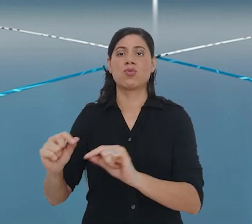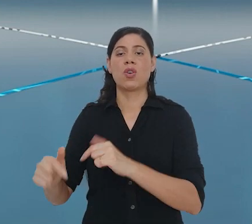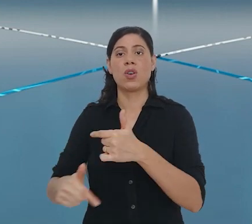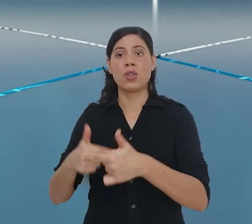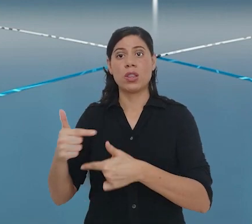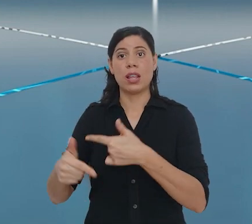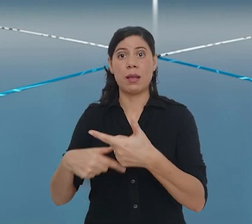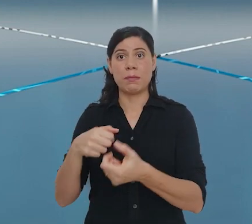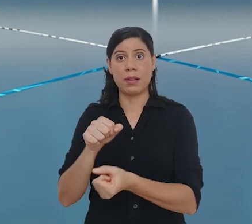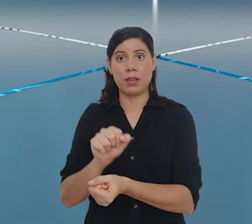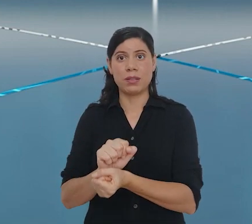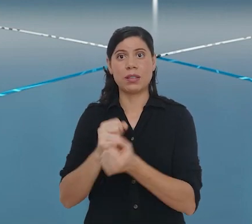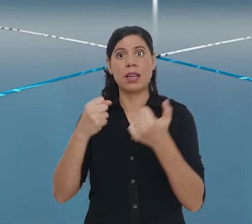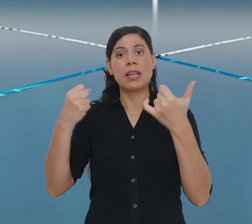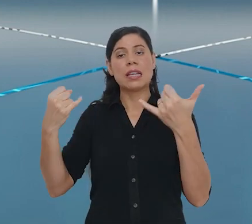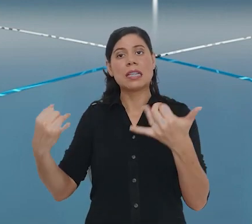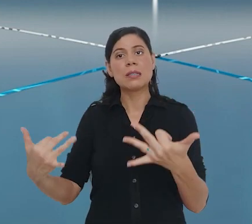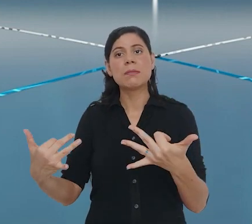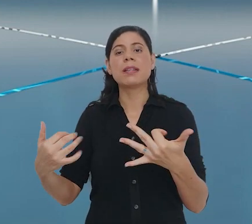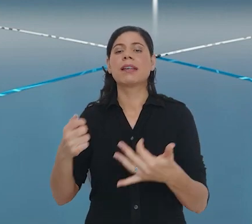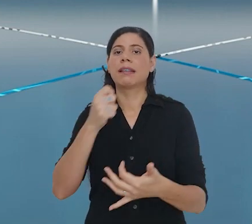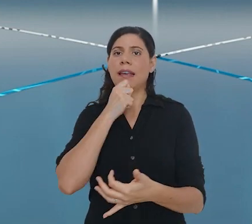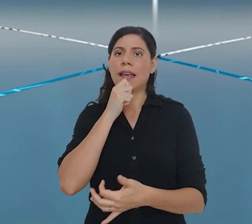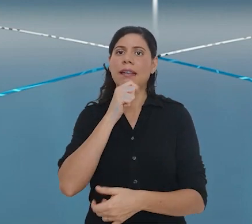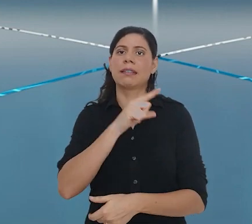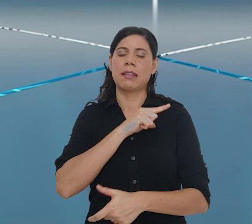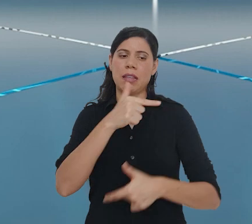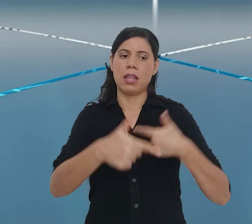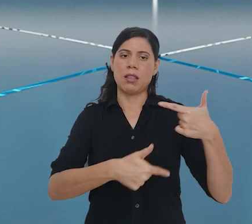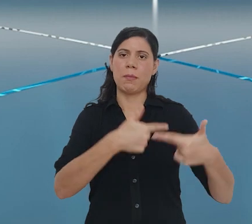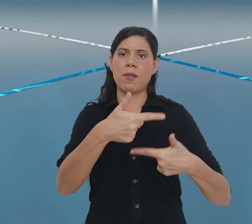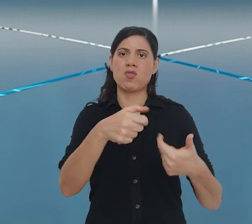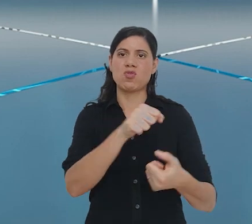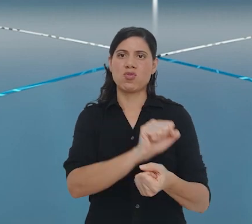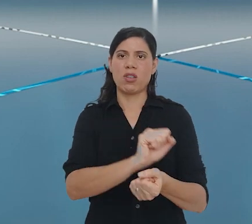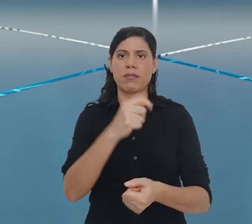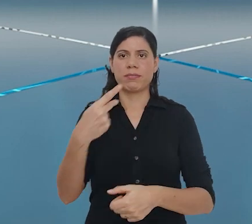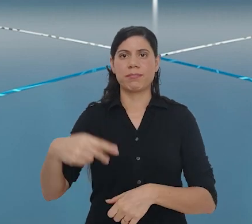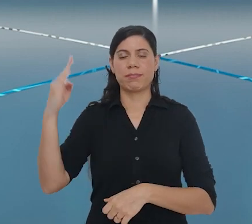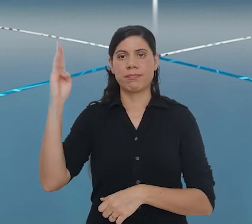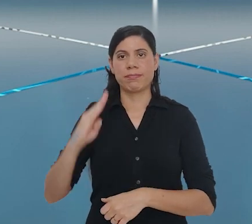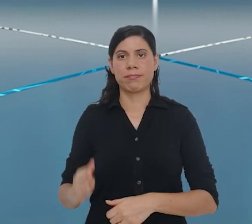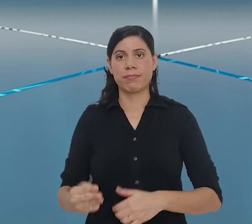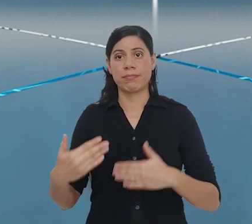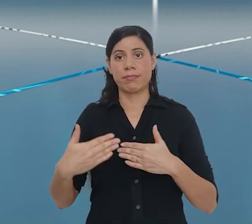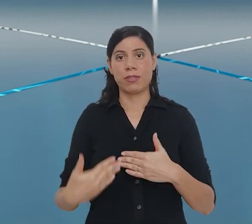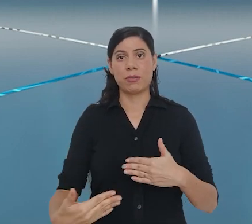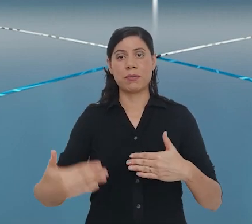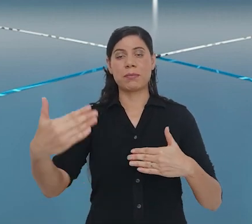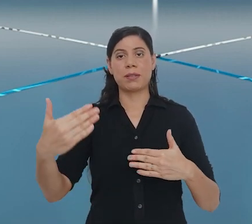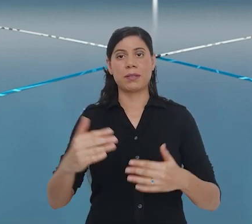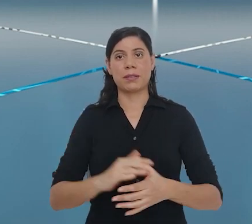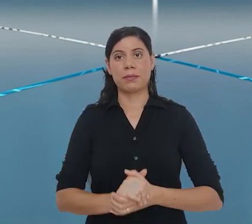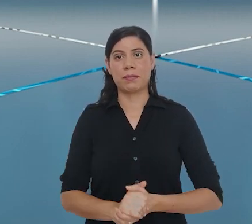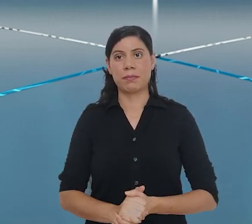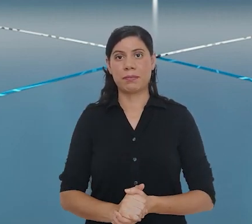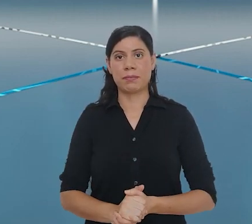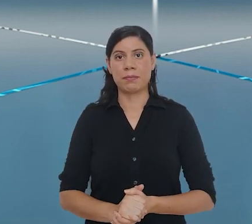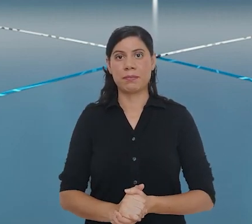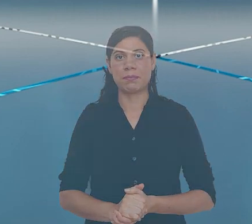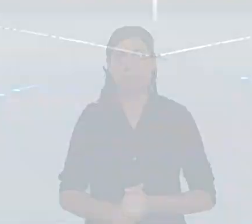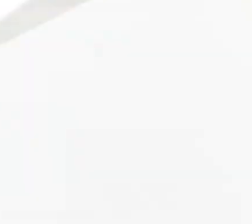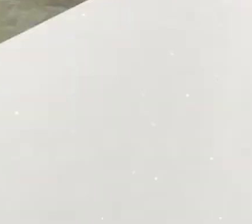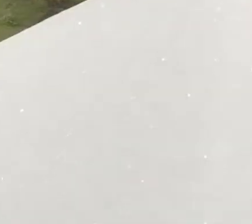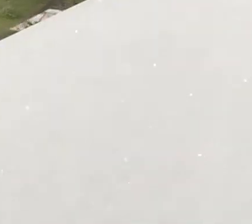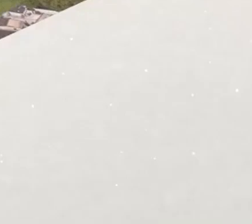do MPT fala sobre trabalhadores ainda escravizados no Brasil. É a partir de agora. Vem com a